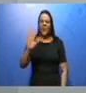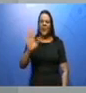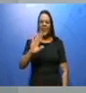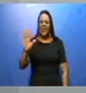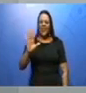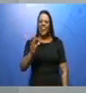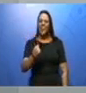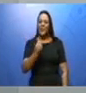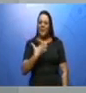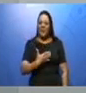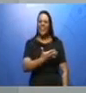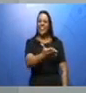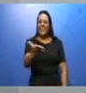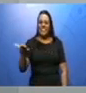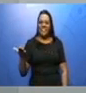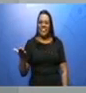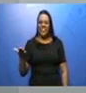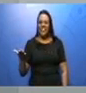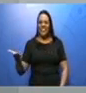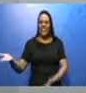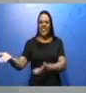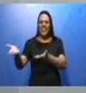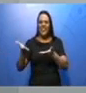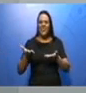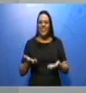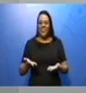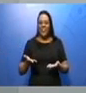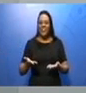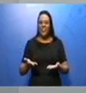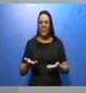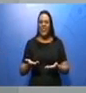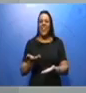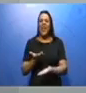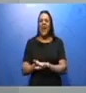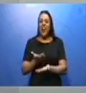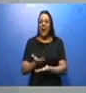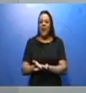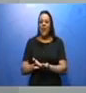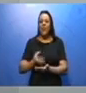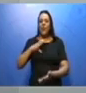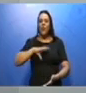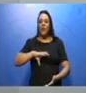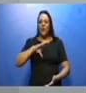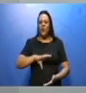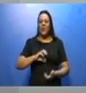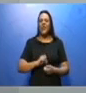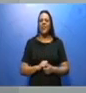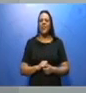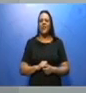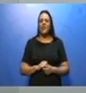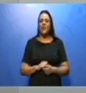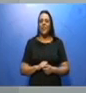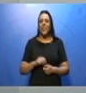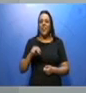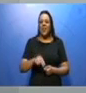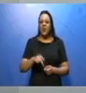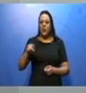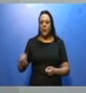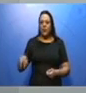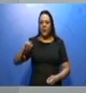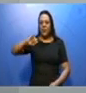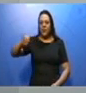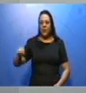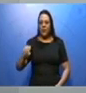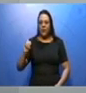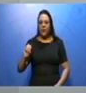Olá, tudo bem com vocês? Sejam bem-vindos então a mais uma aula de língua portuguesa. E eu sou a professora Joyce